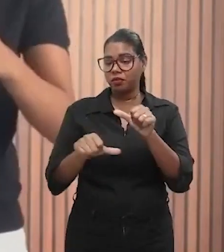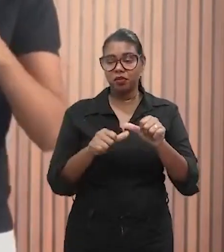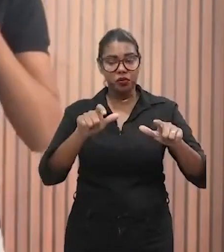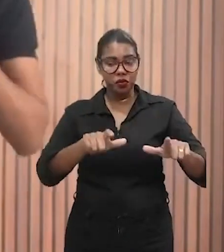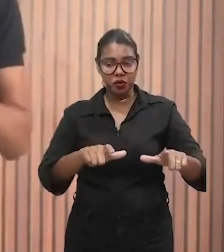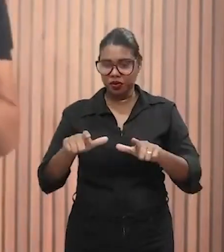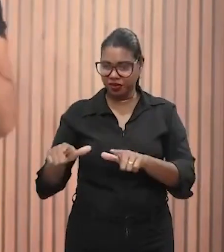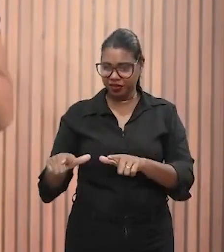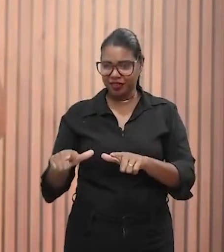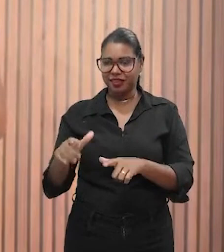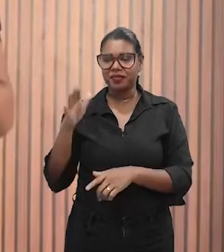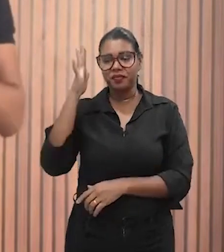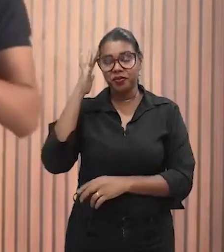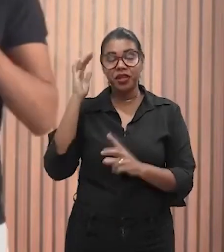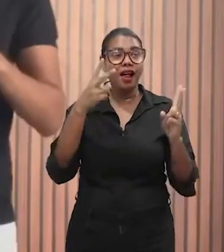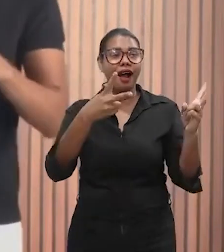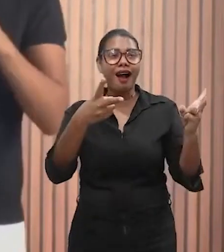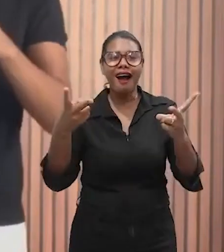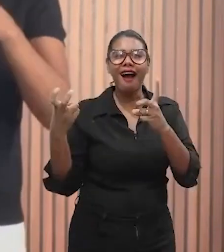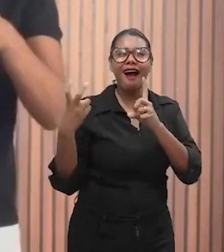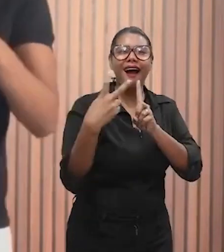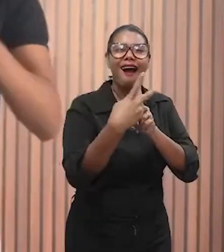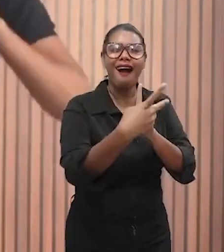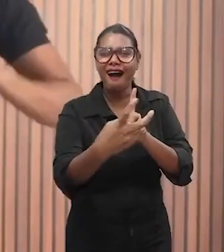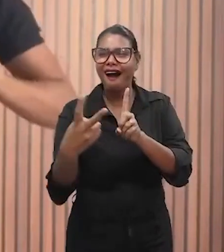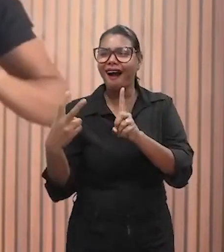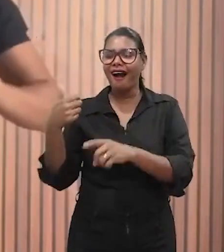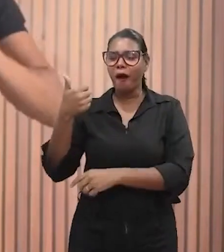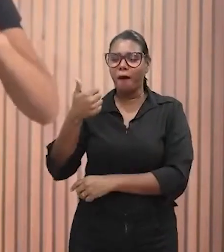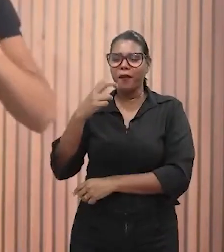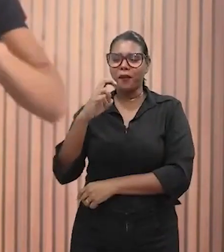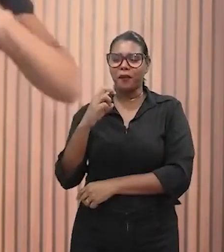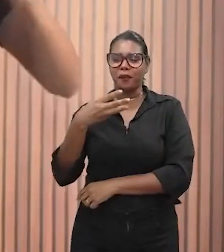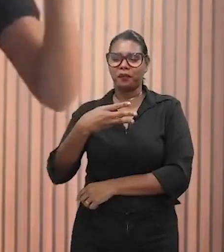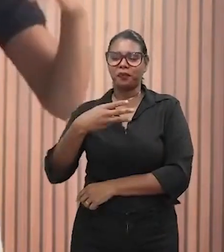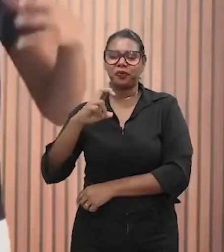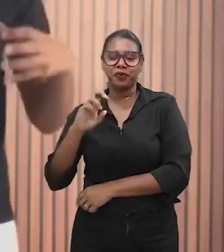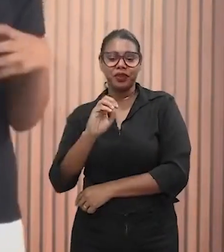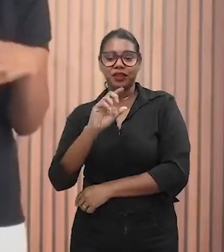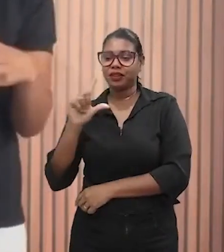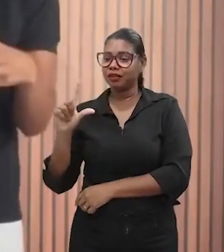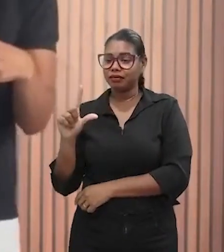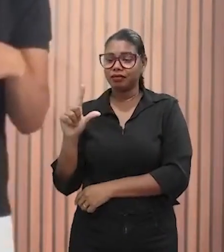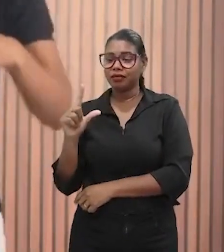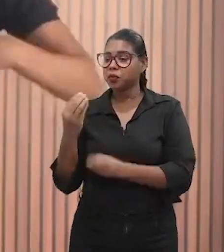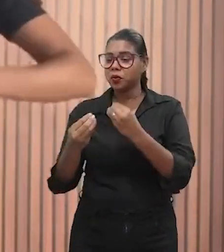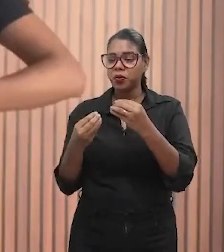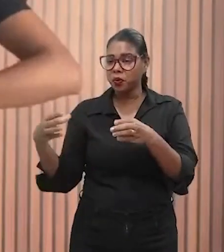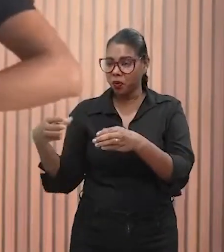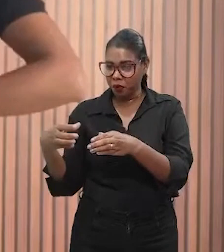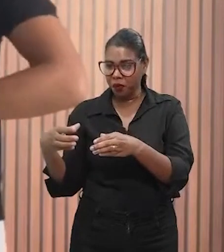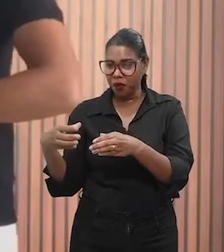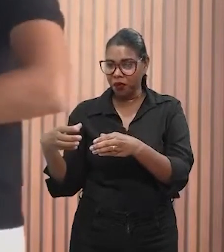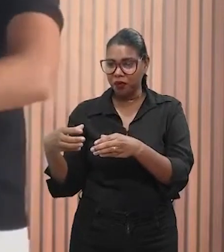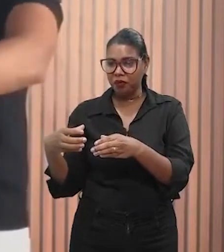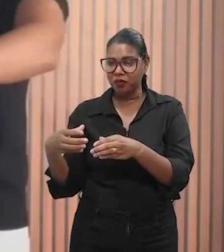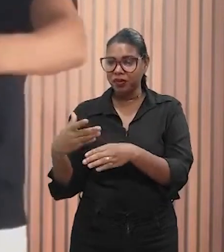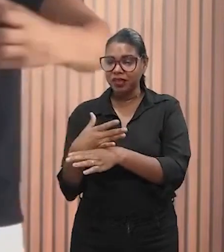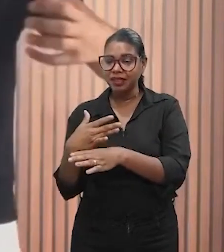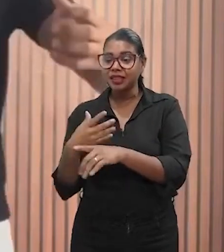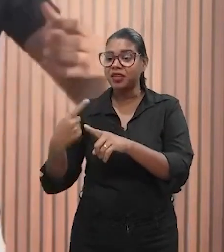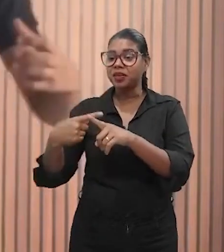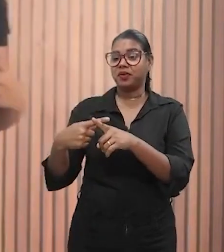verdade. Duarte Coelho percebeu que em 1535 apenas Olinda não poderia ficar como um povoado pequeno, porque tinha uma